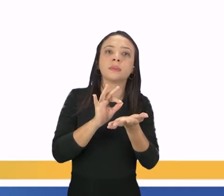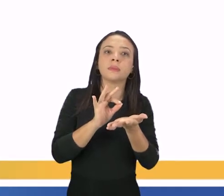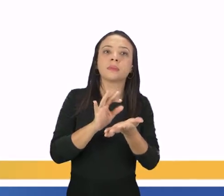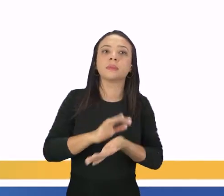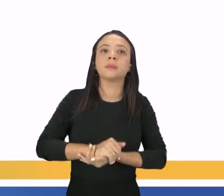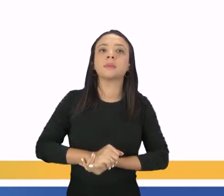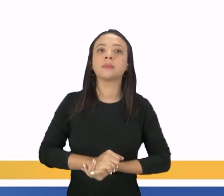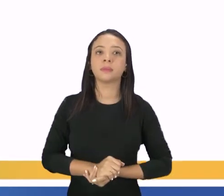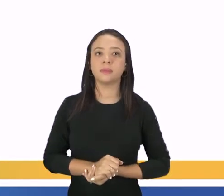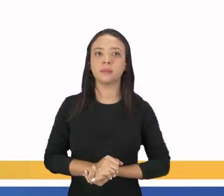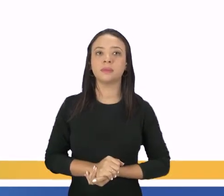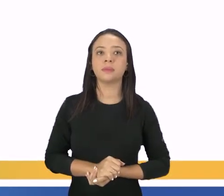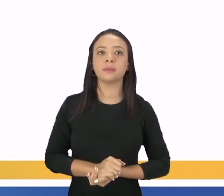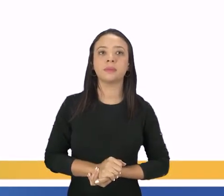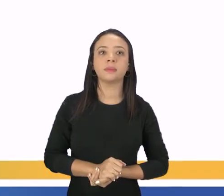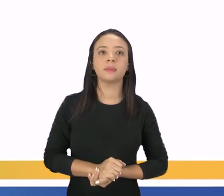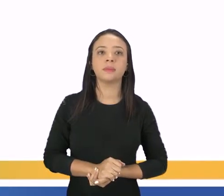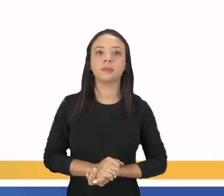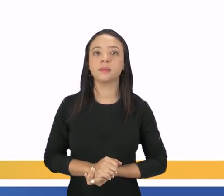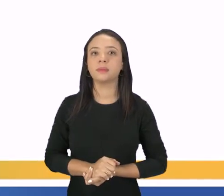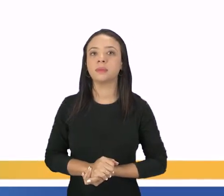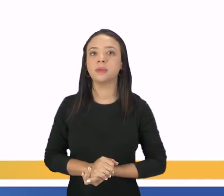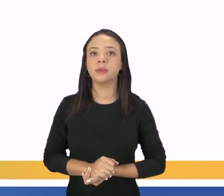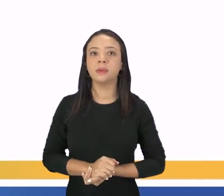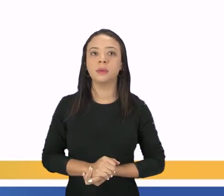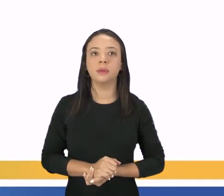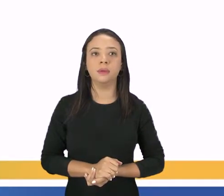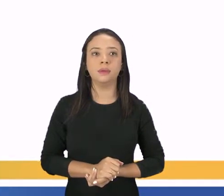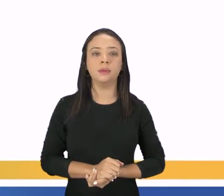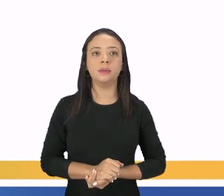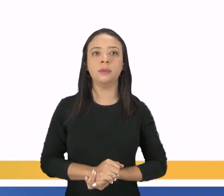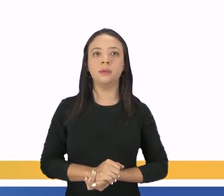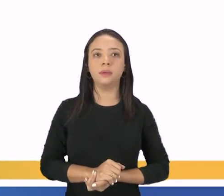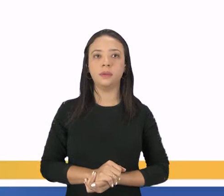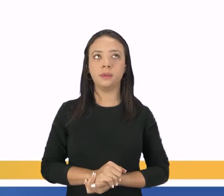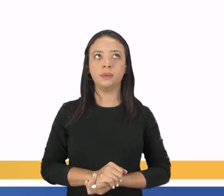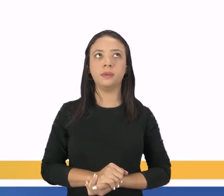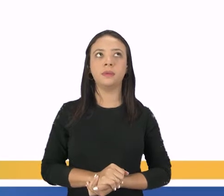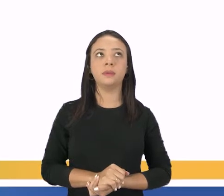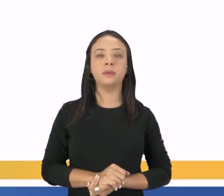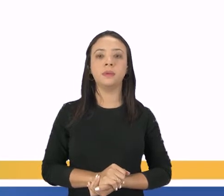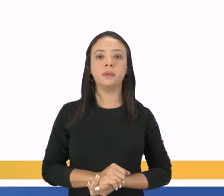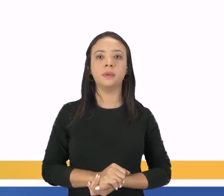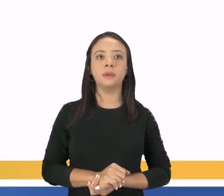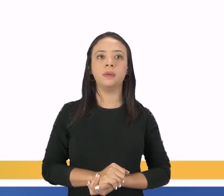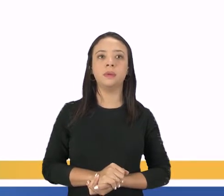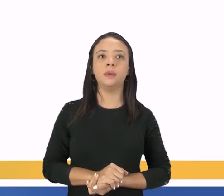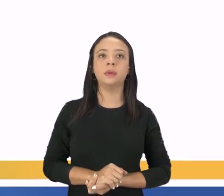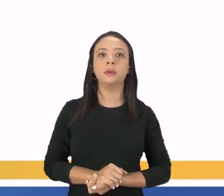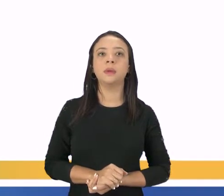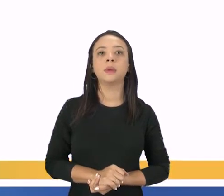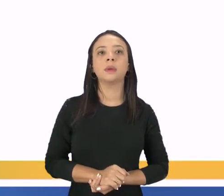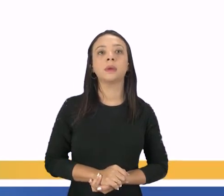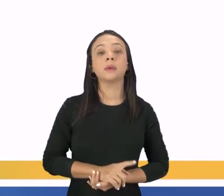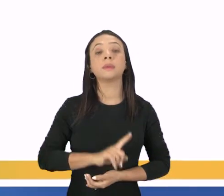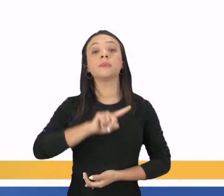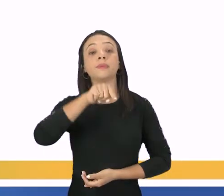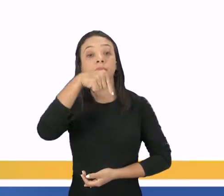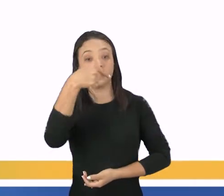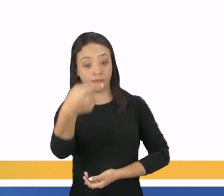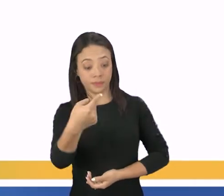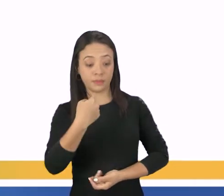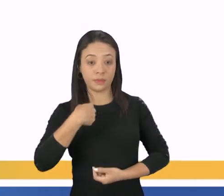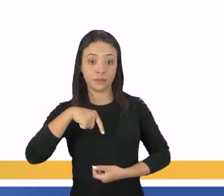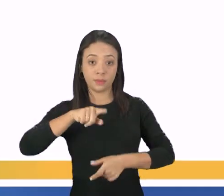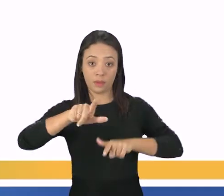comer saludable, depois me voy a mi trabajo. Soy programador, regresso a casa às 5 da tarde. Ou seja, depois eu vou